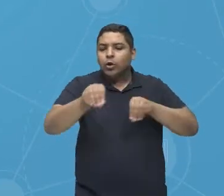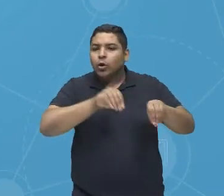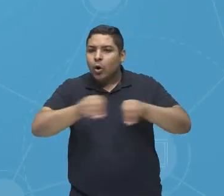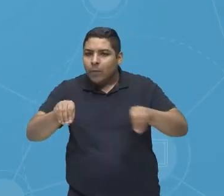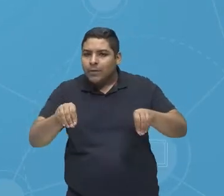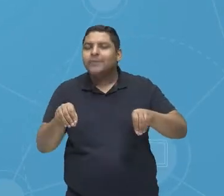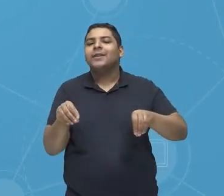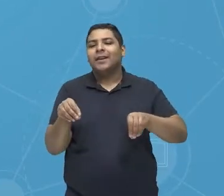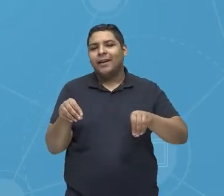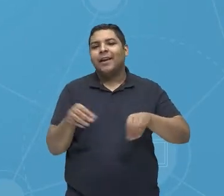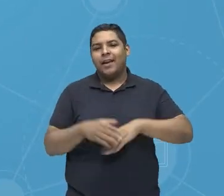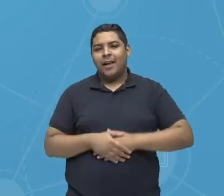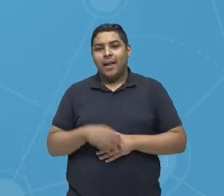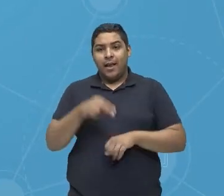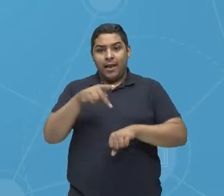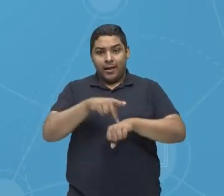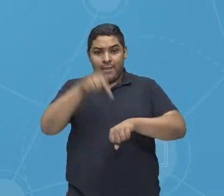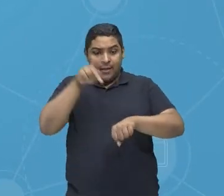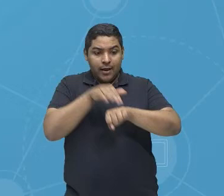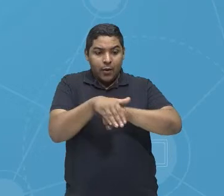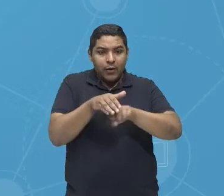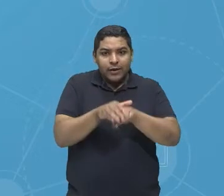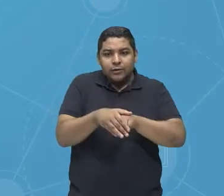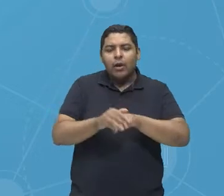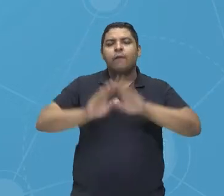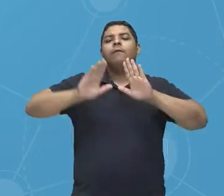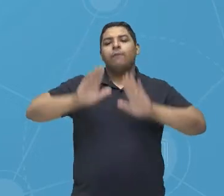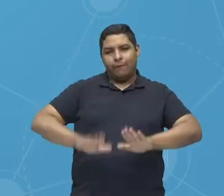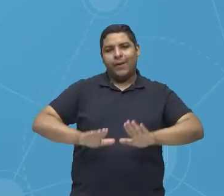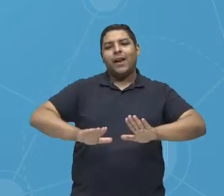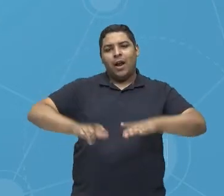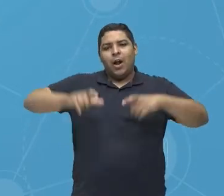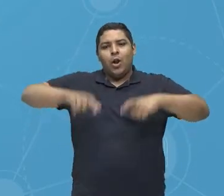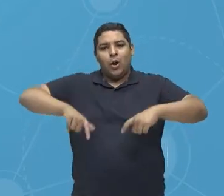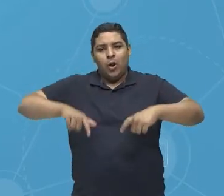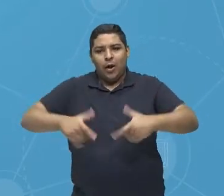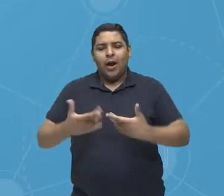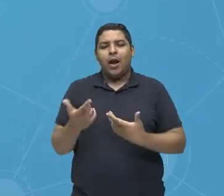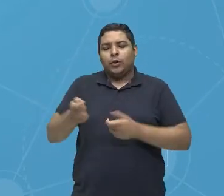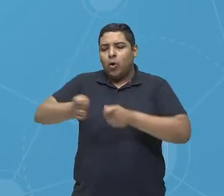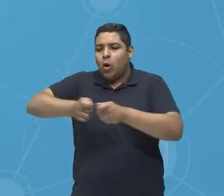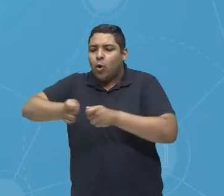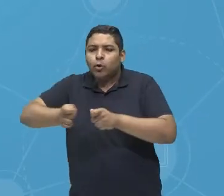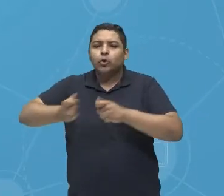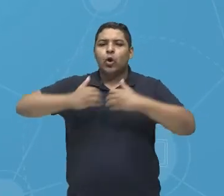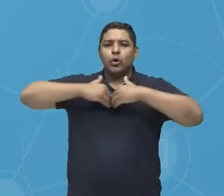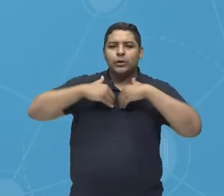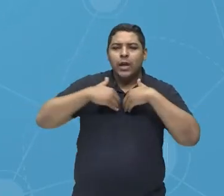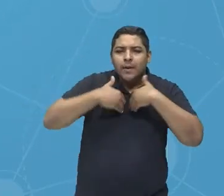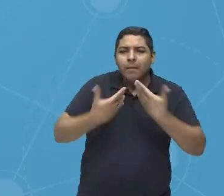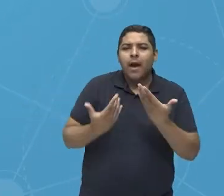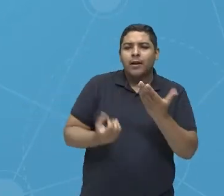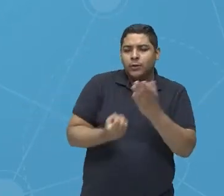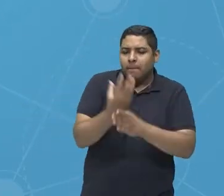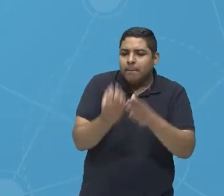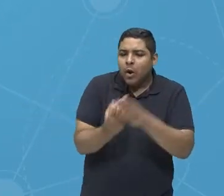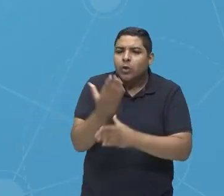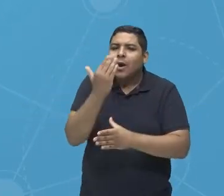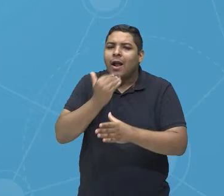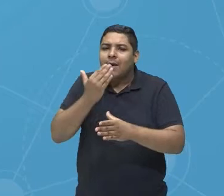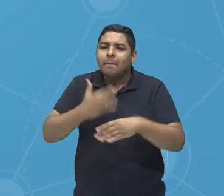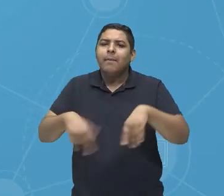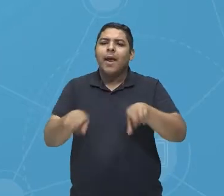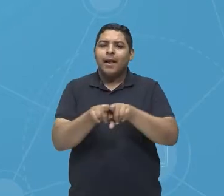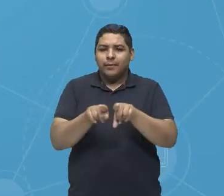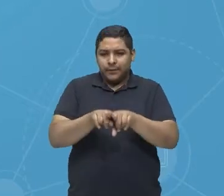já se torna sedentário, porque ele já tem a domesticação dos animais, ele já produz o seu próprio alimento, ele não é mais